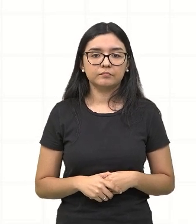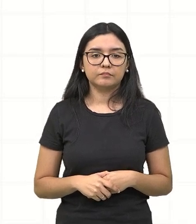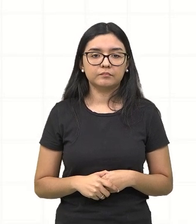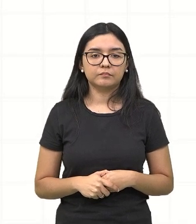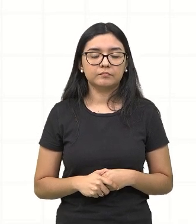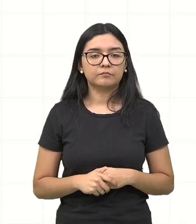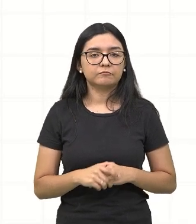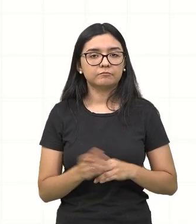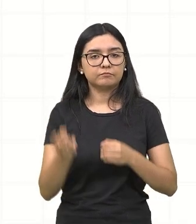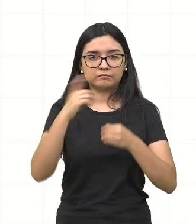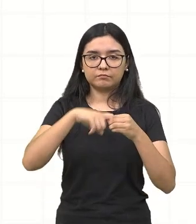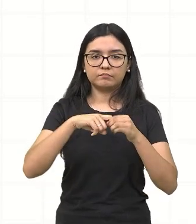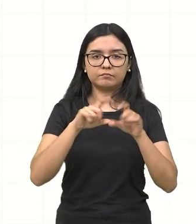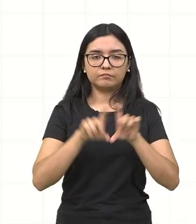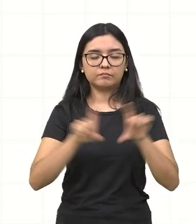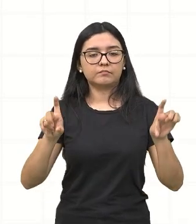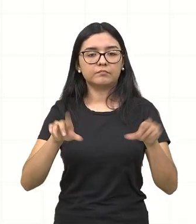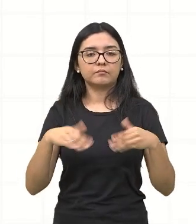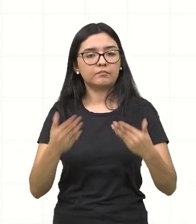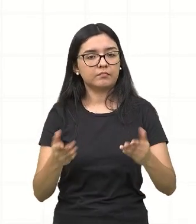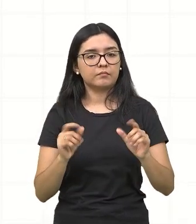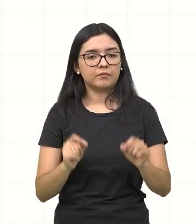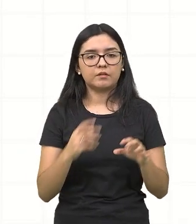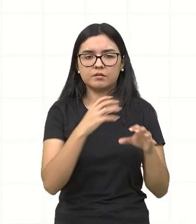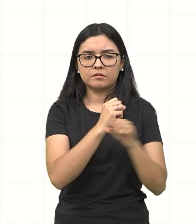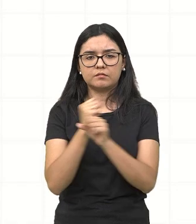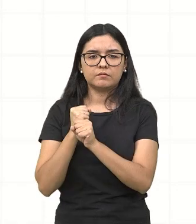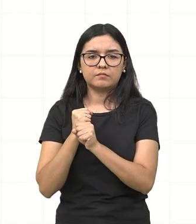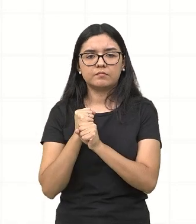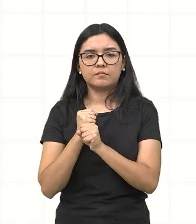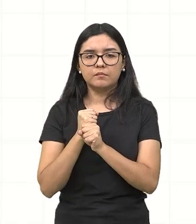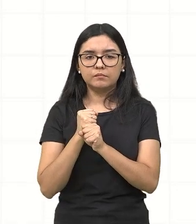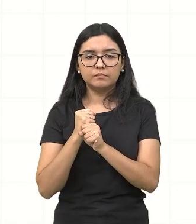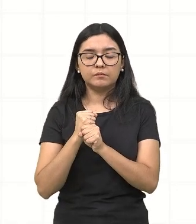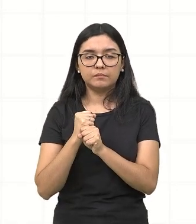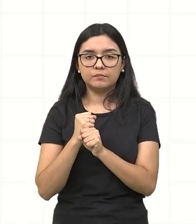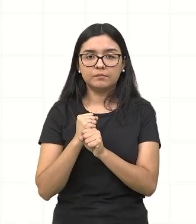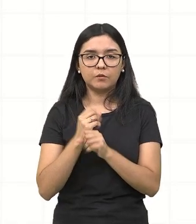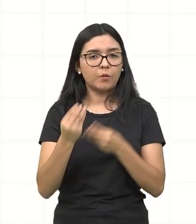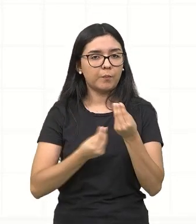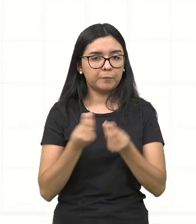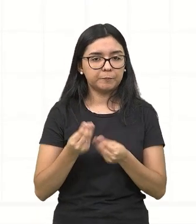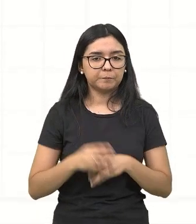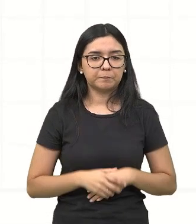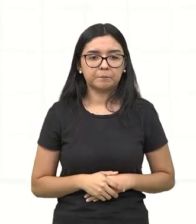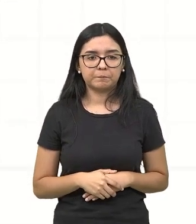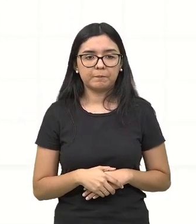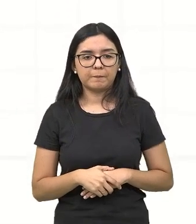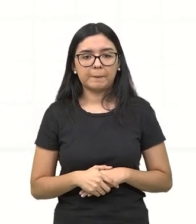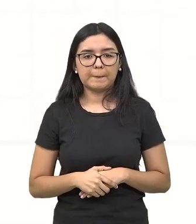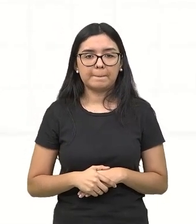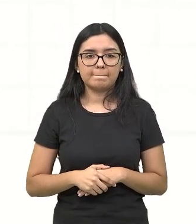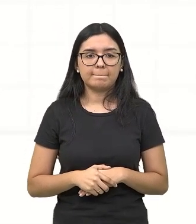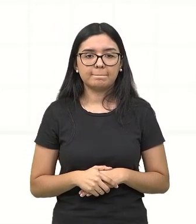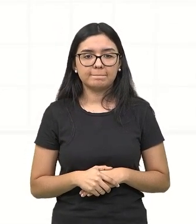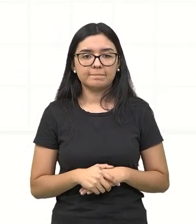diagrama. Fazendo os cálculos, vai fazer o cálculo da seguinte maneira. Vamos subir aqui para ganhar um espaço, gente.